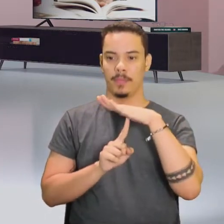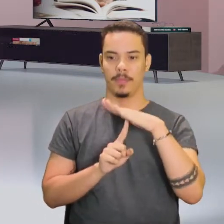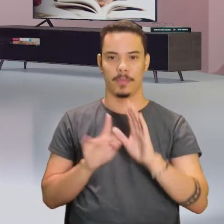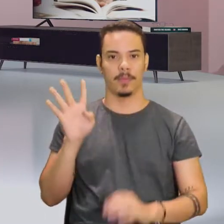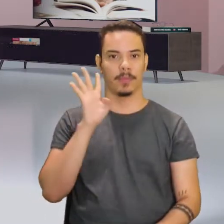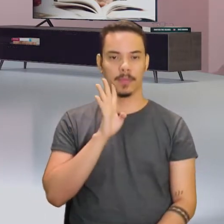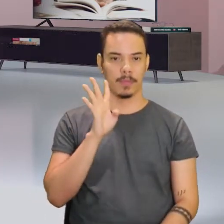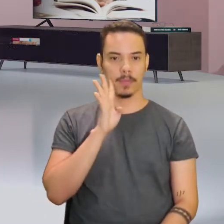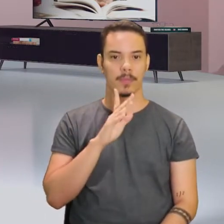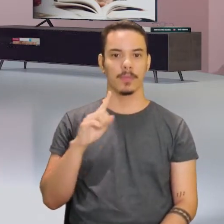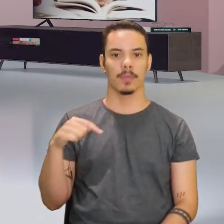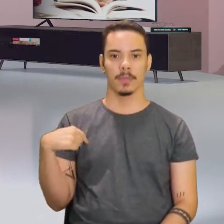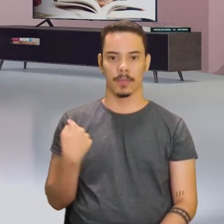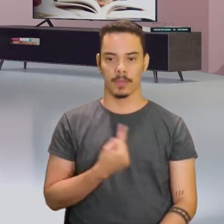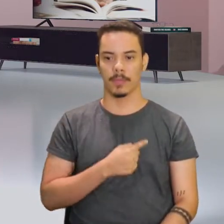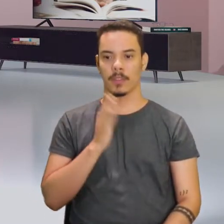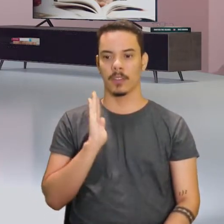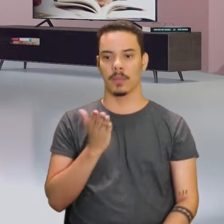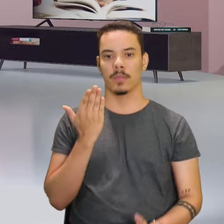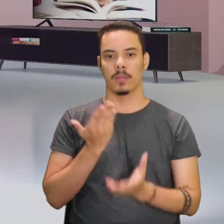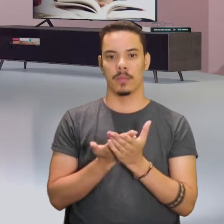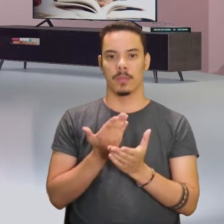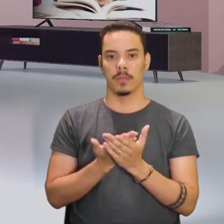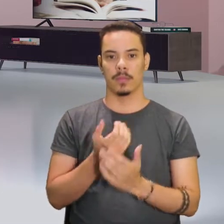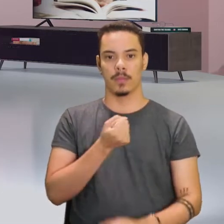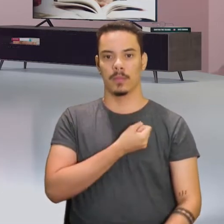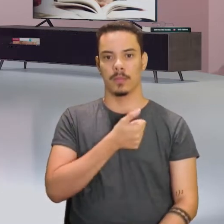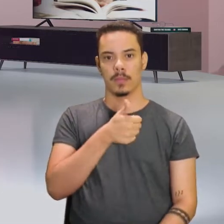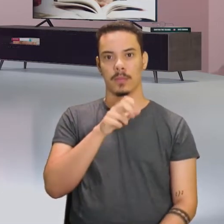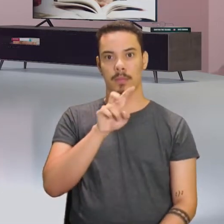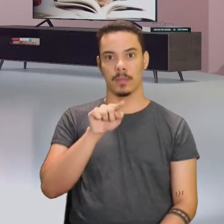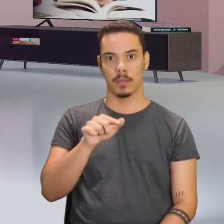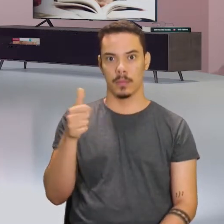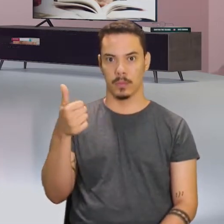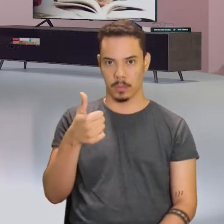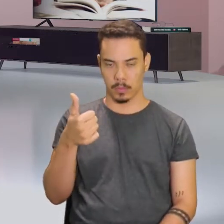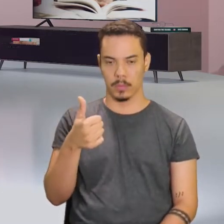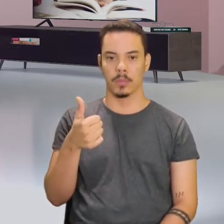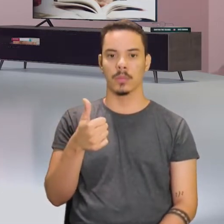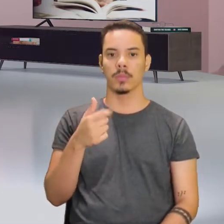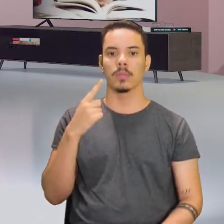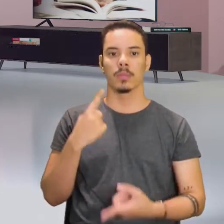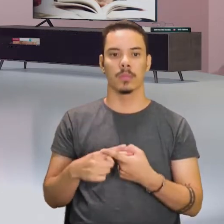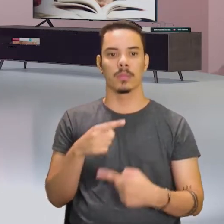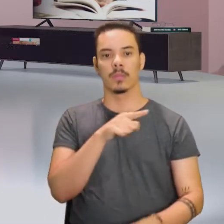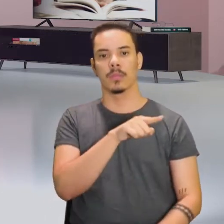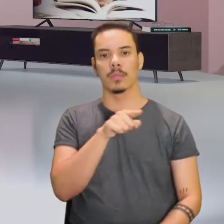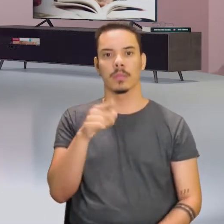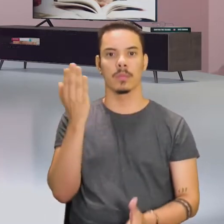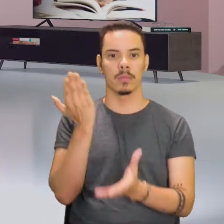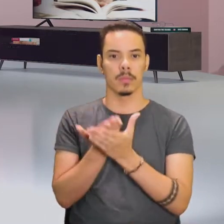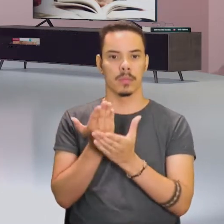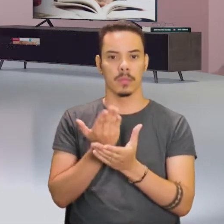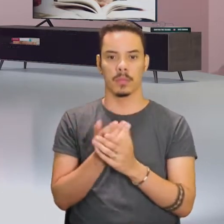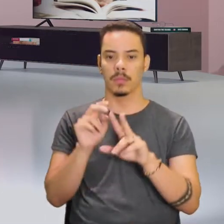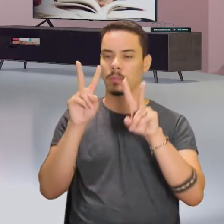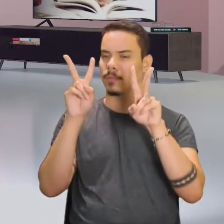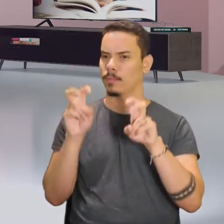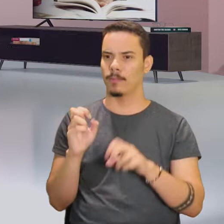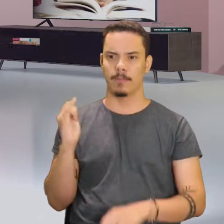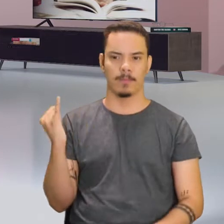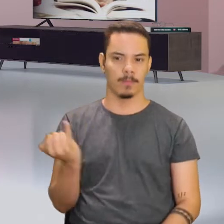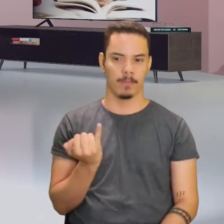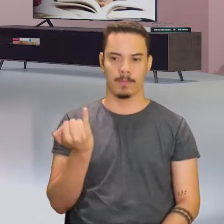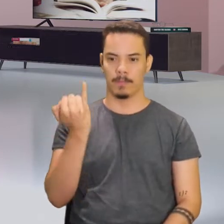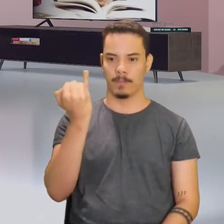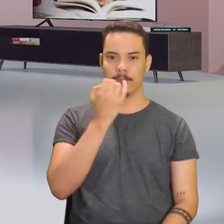bacana. Estamos na aula 15, aula 15.1. Olha, você vai estudar um tema importante,